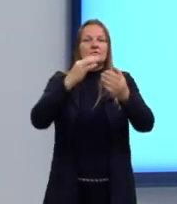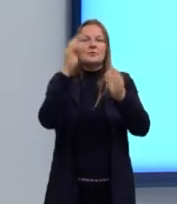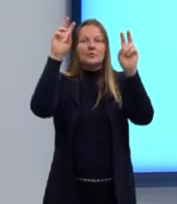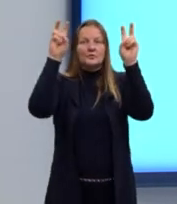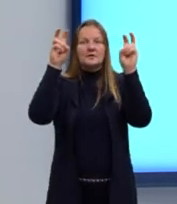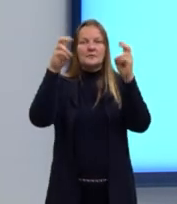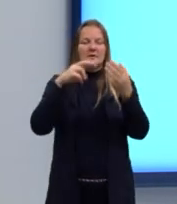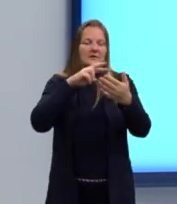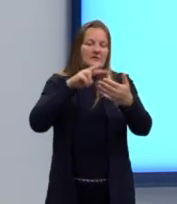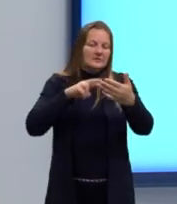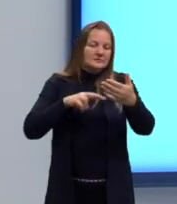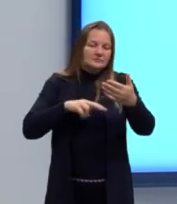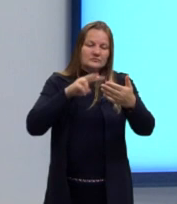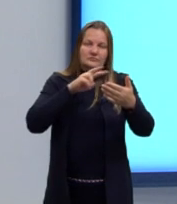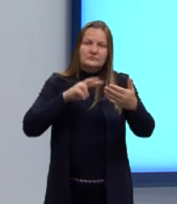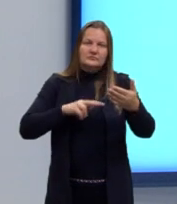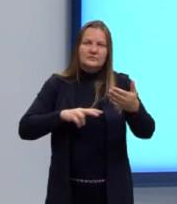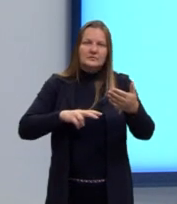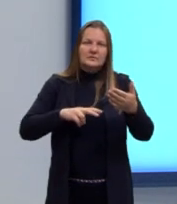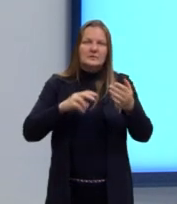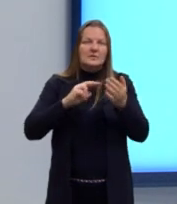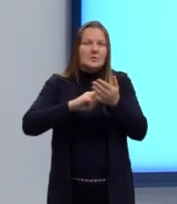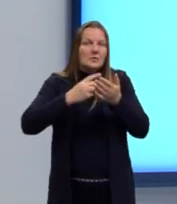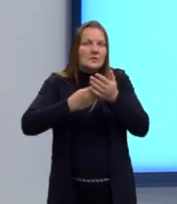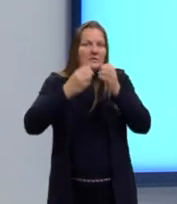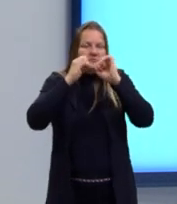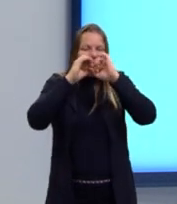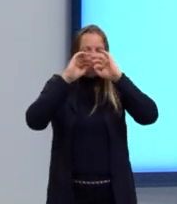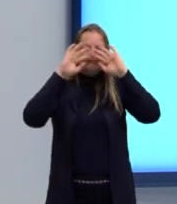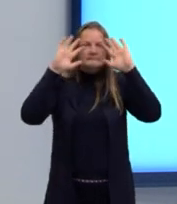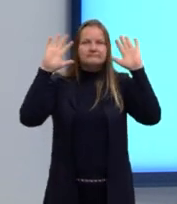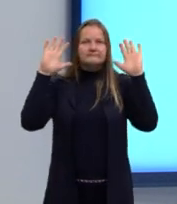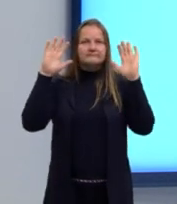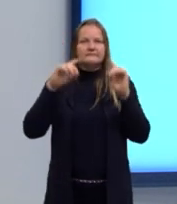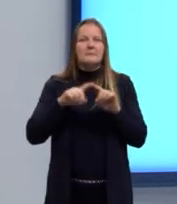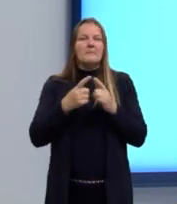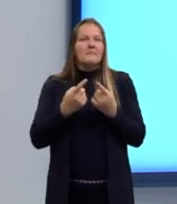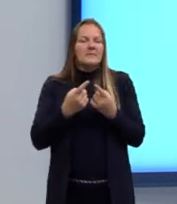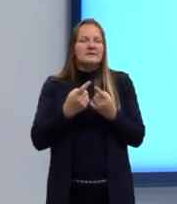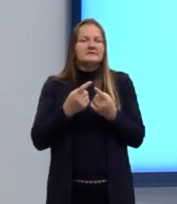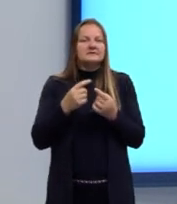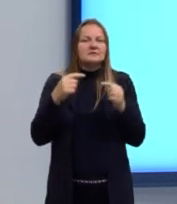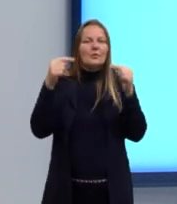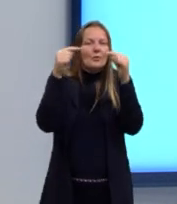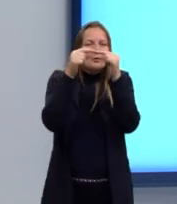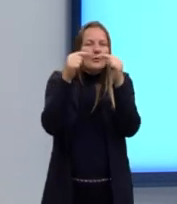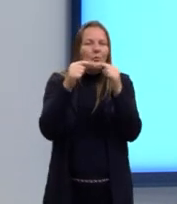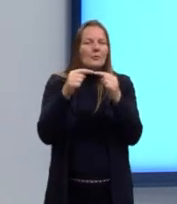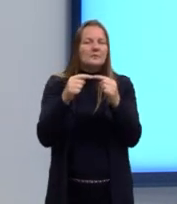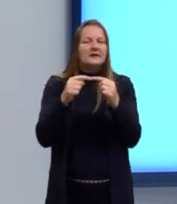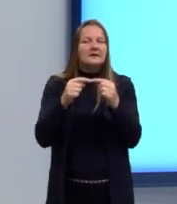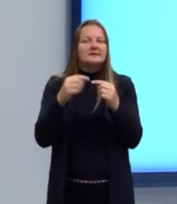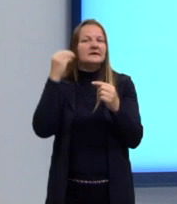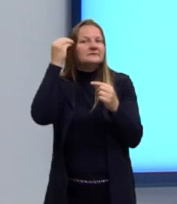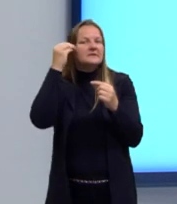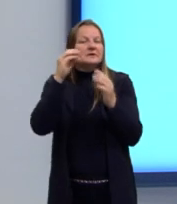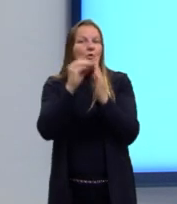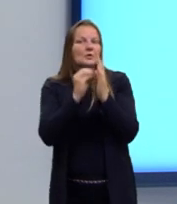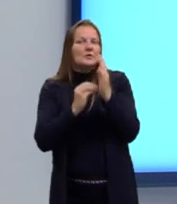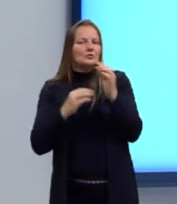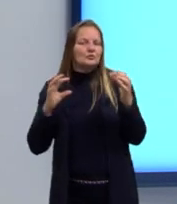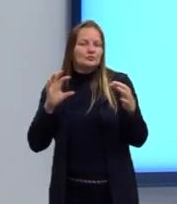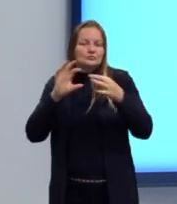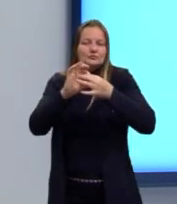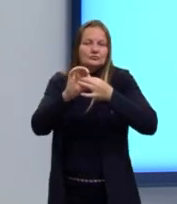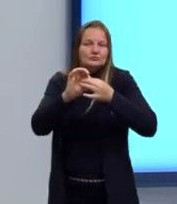ser lidas interpretadas e muitas vezes combinadas com conhecimento da matéria para a gente